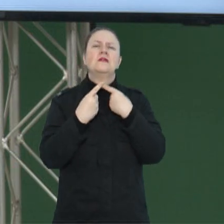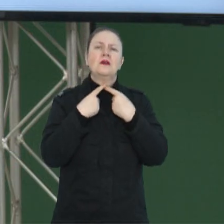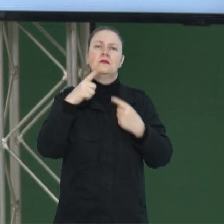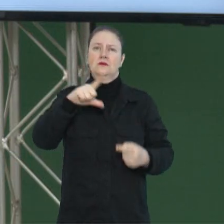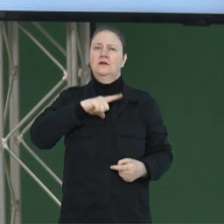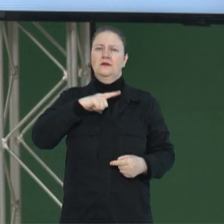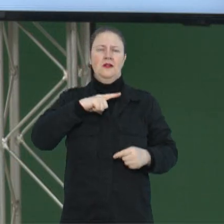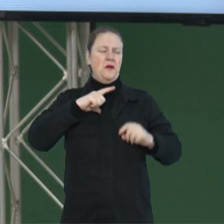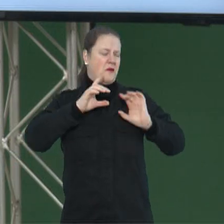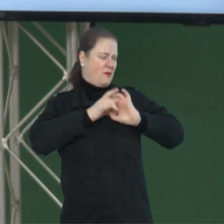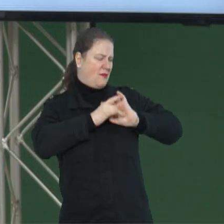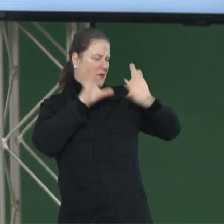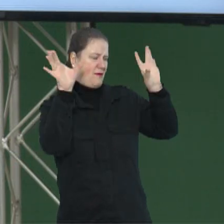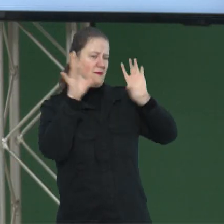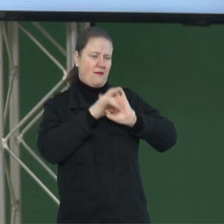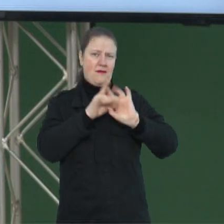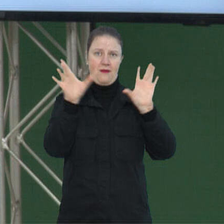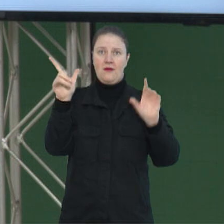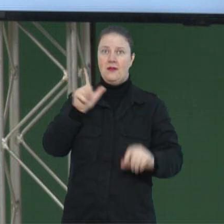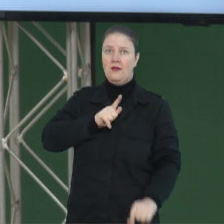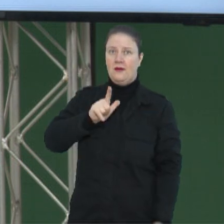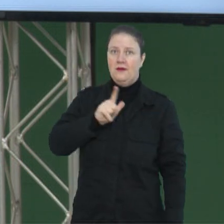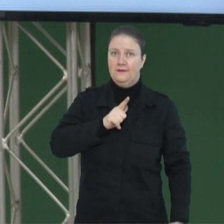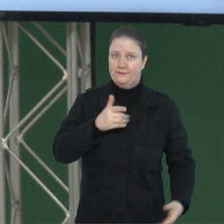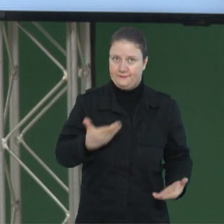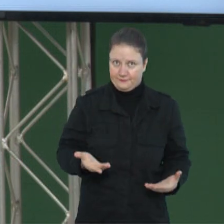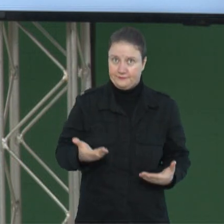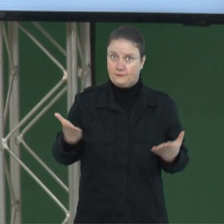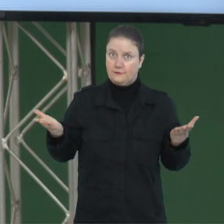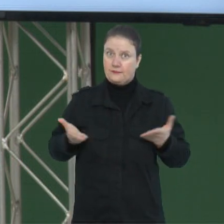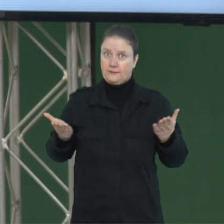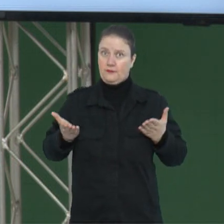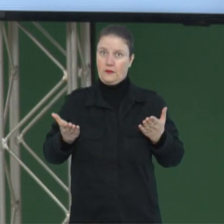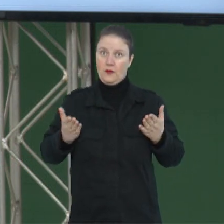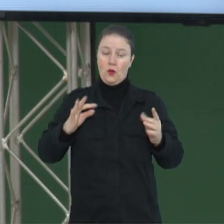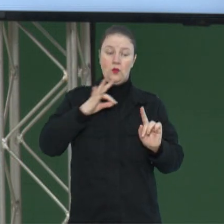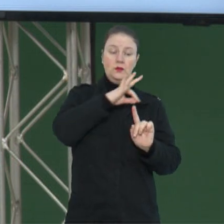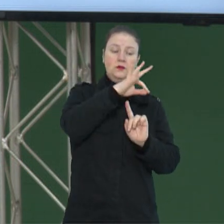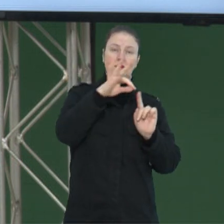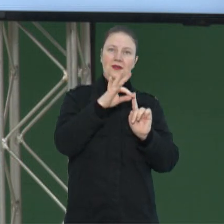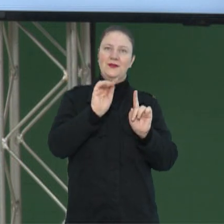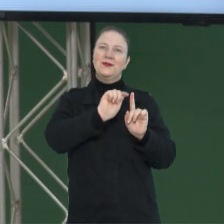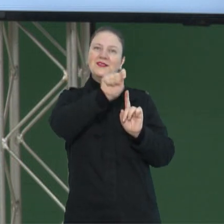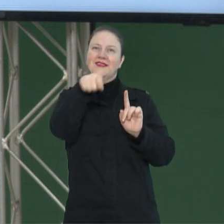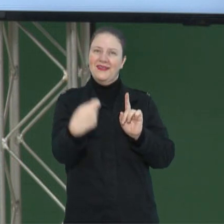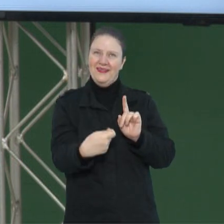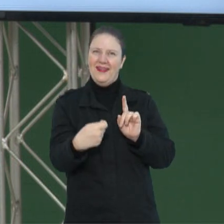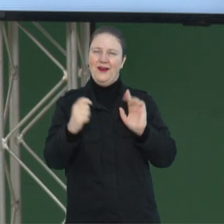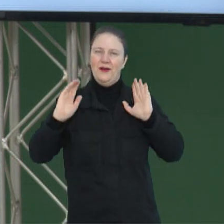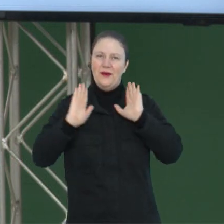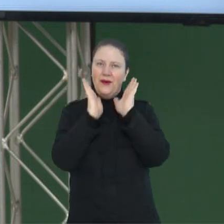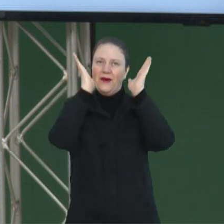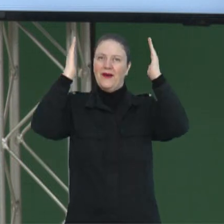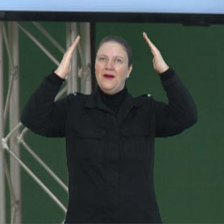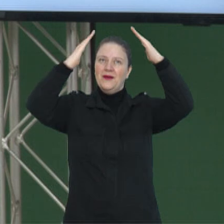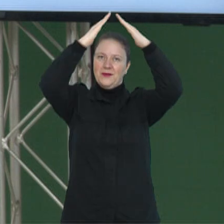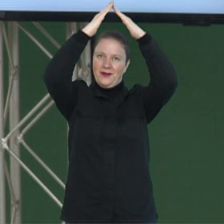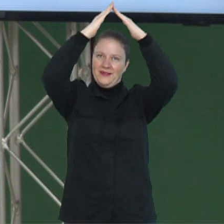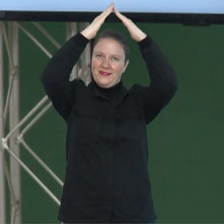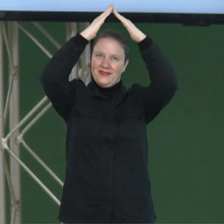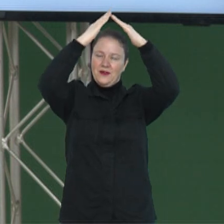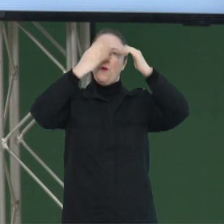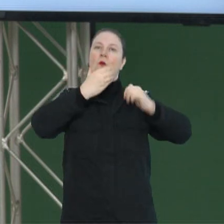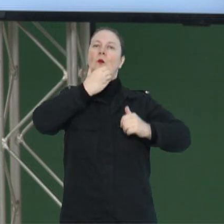tá? Agora, Santo Agostinho vai definir essa liberdade enquanto escolha.